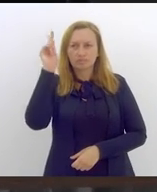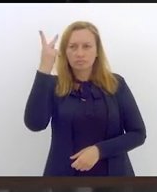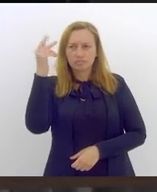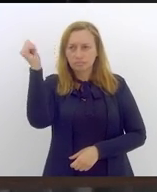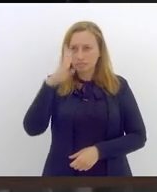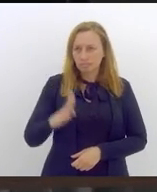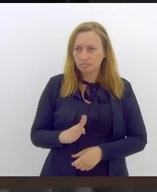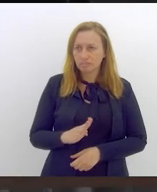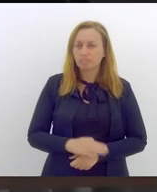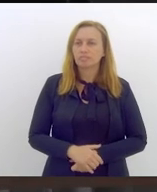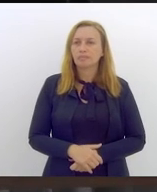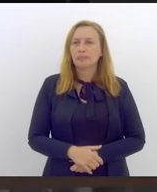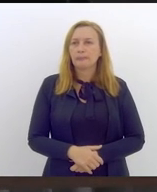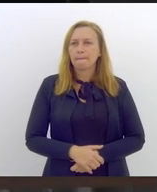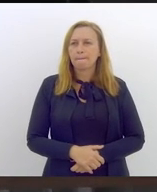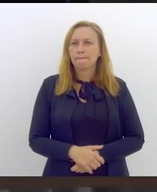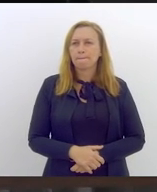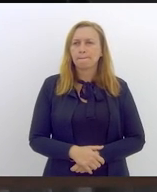Brasil